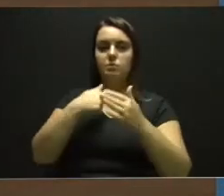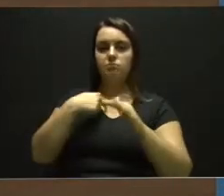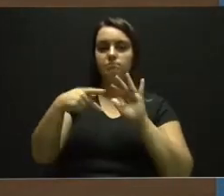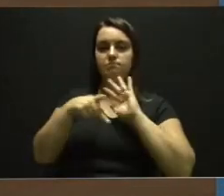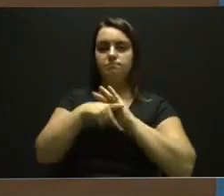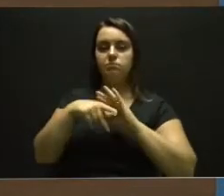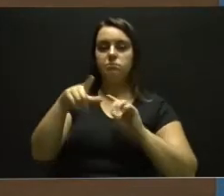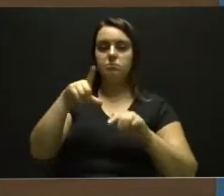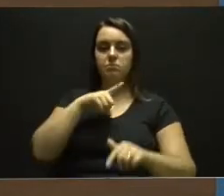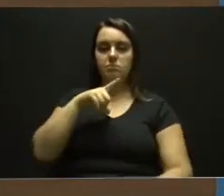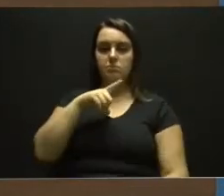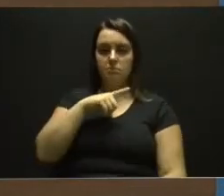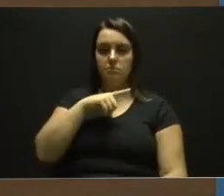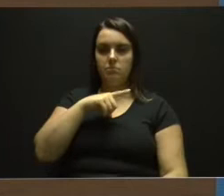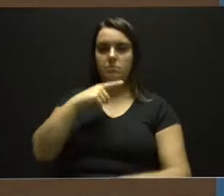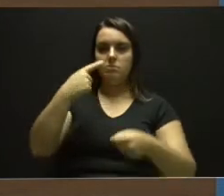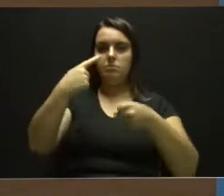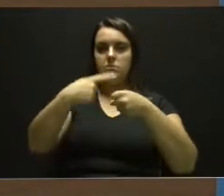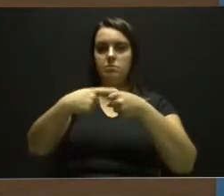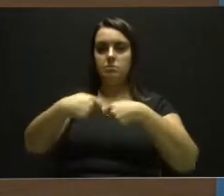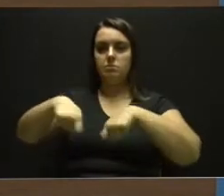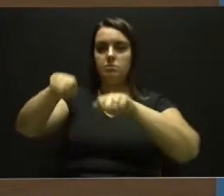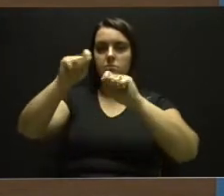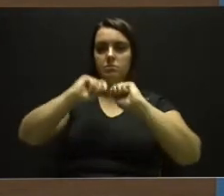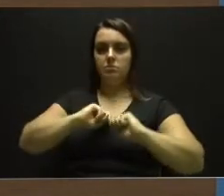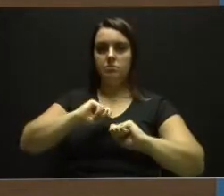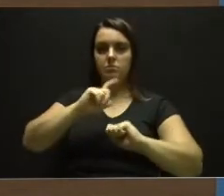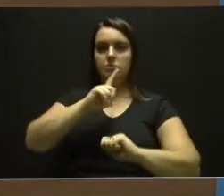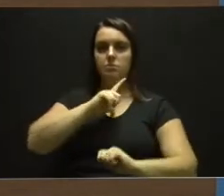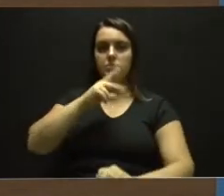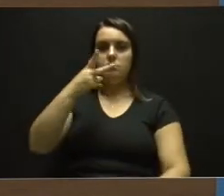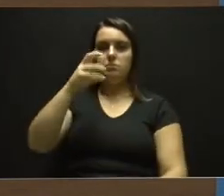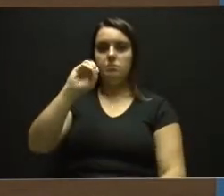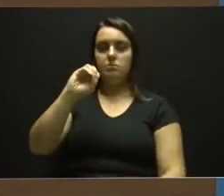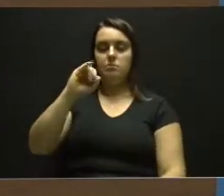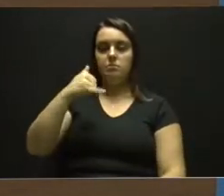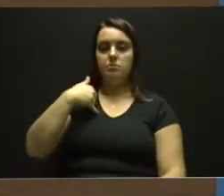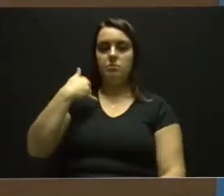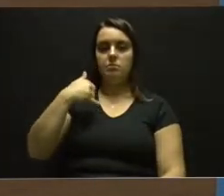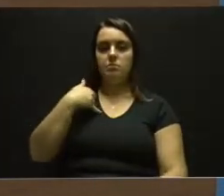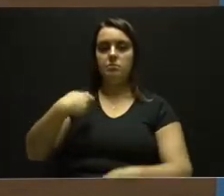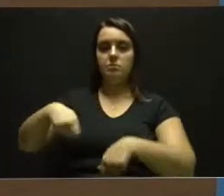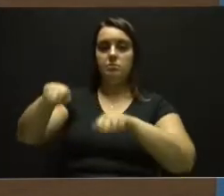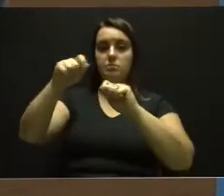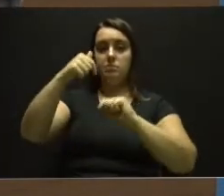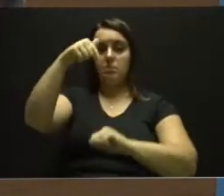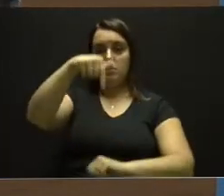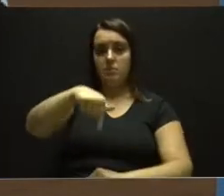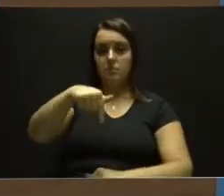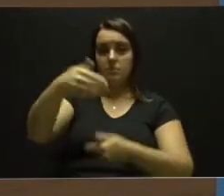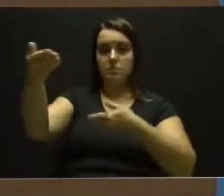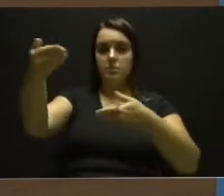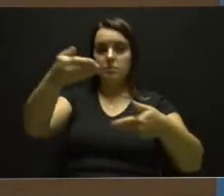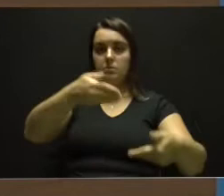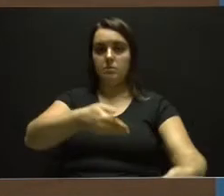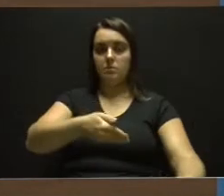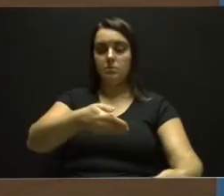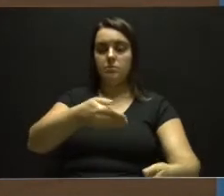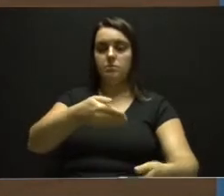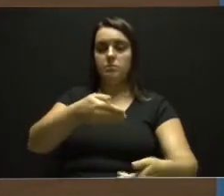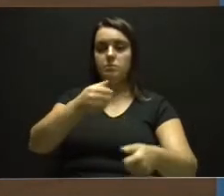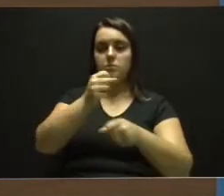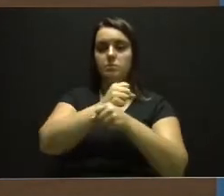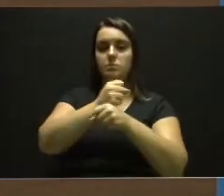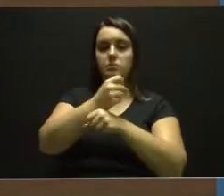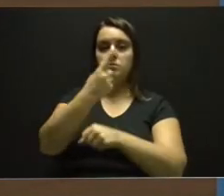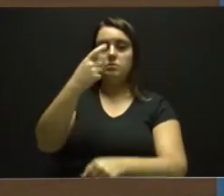cidade que deu em 50 anos de cubatão cheguei aqui em 1960/61 de que a